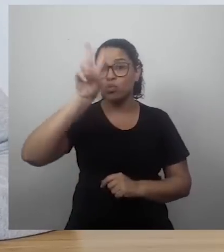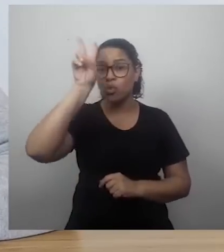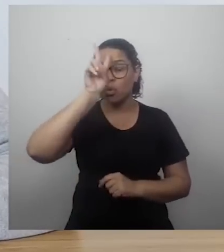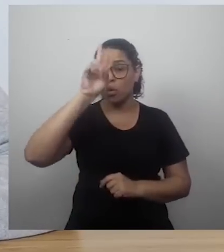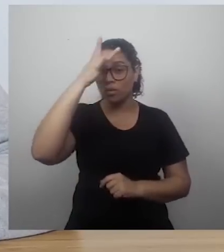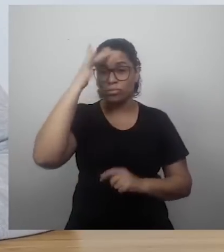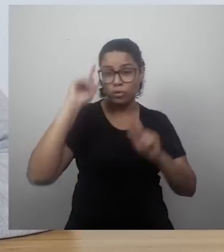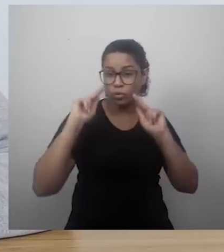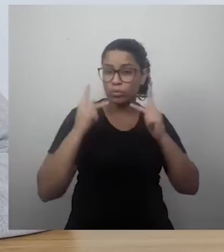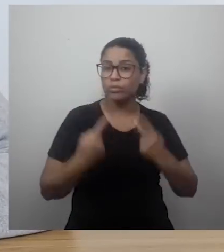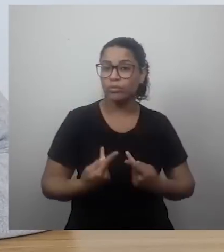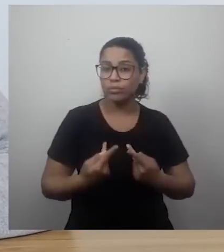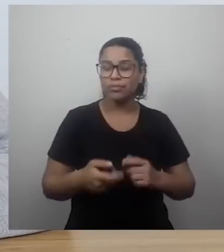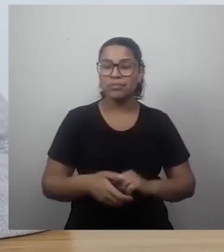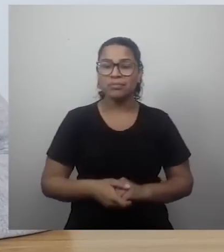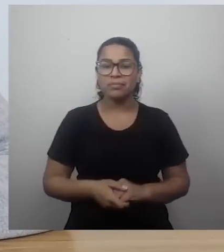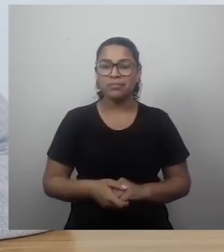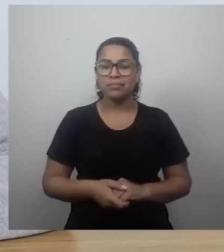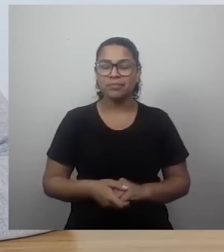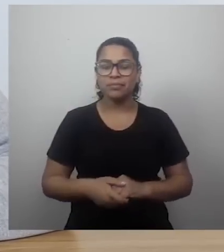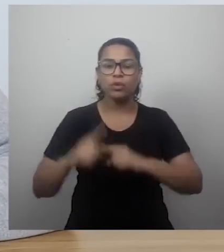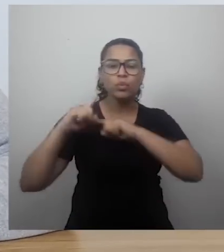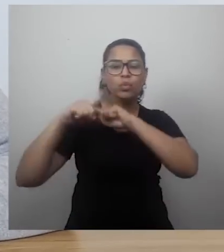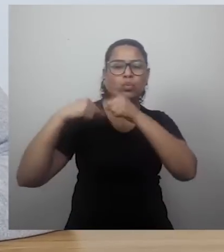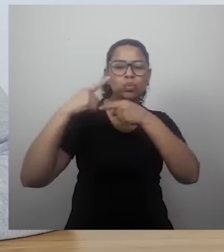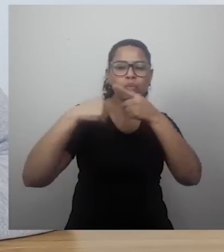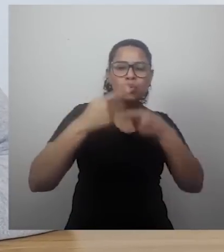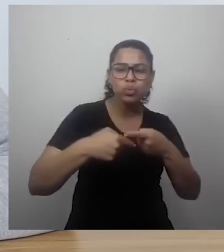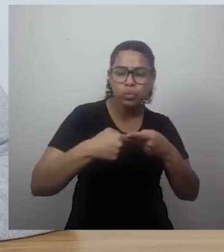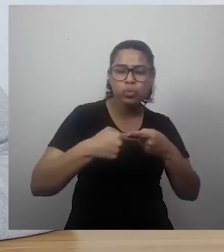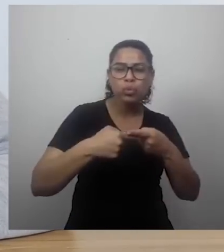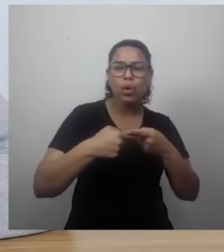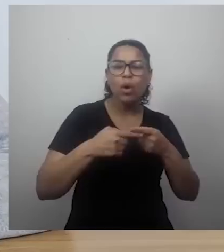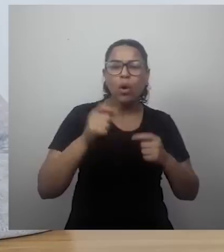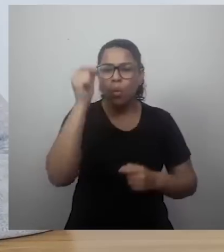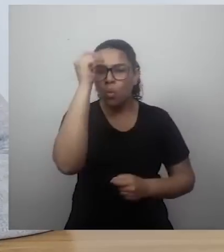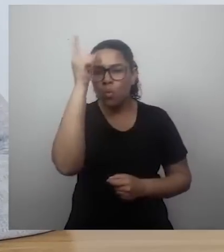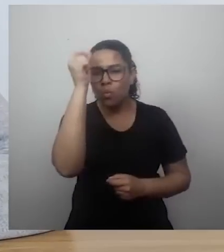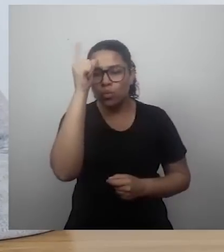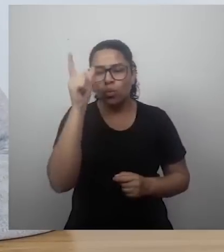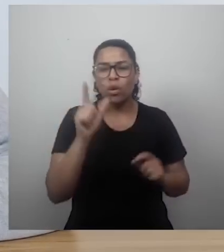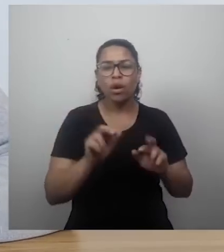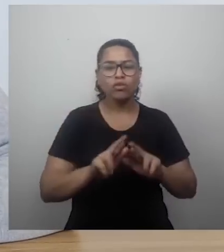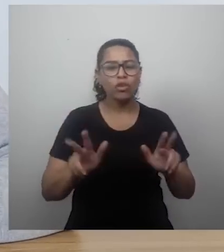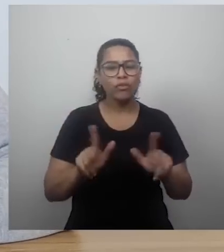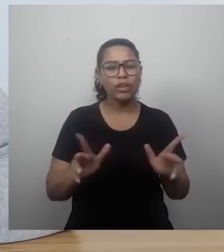presente na história da humanidade e tradições culturais de vários povos.